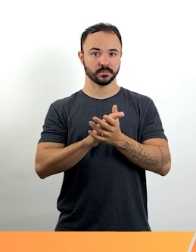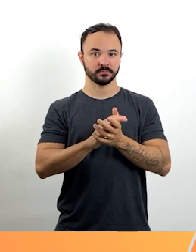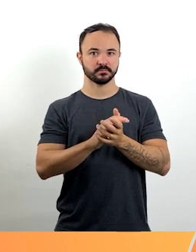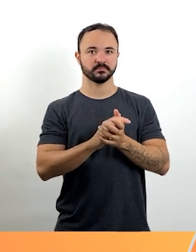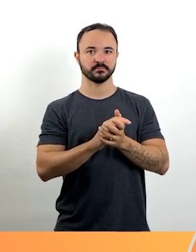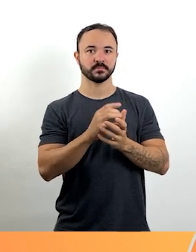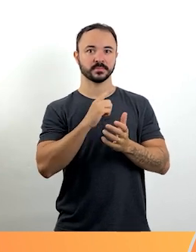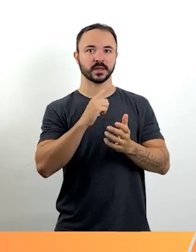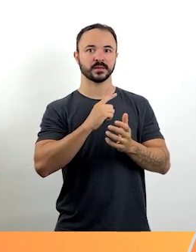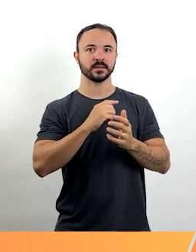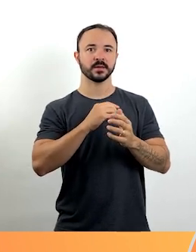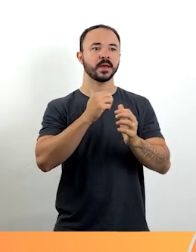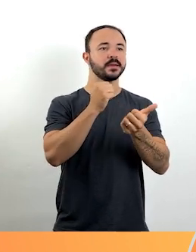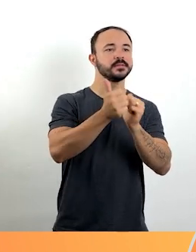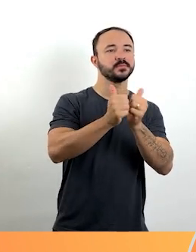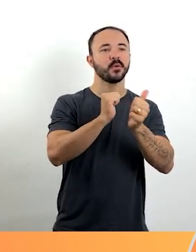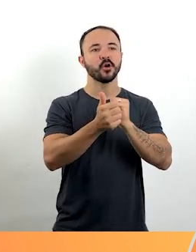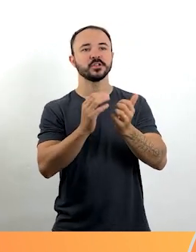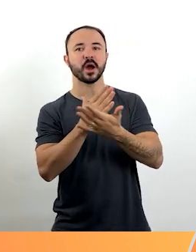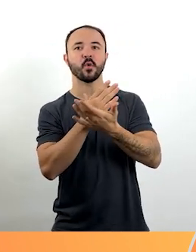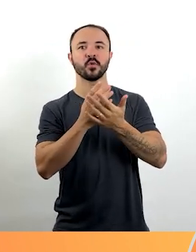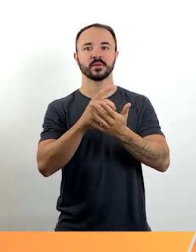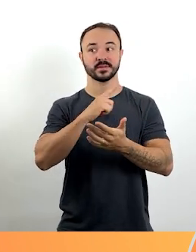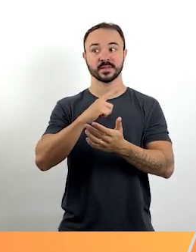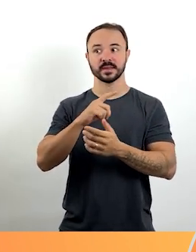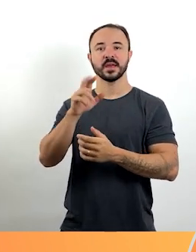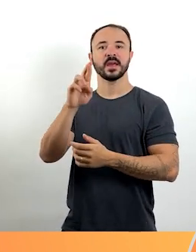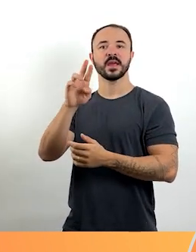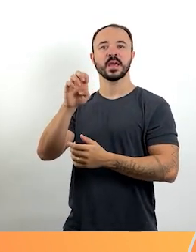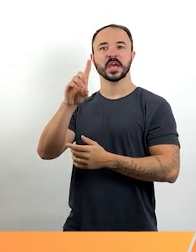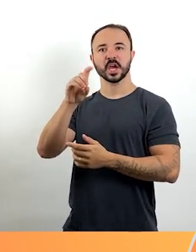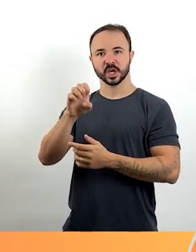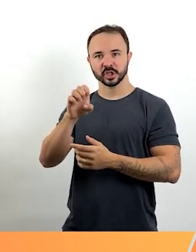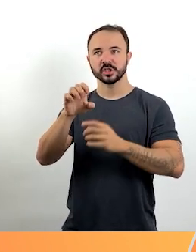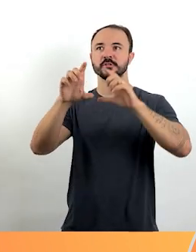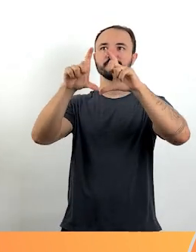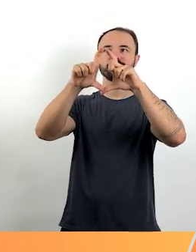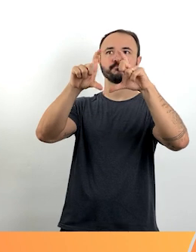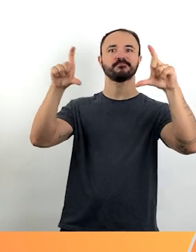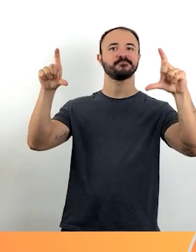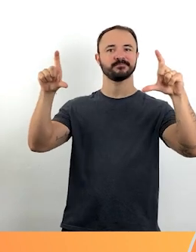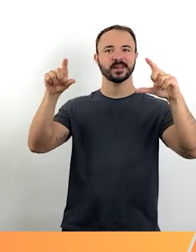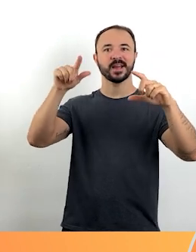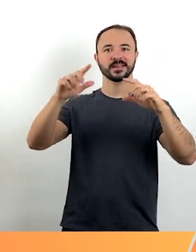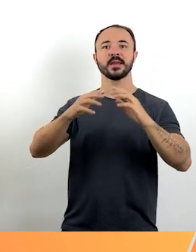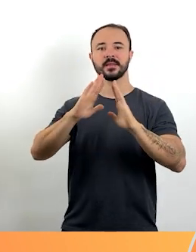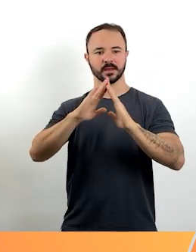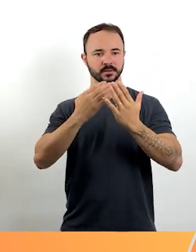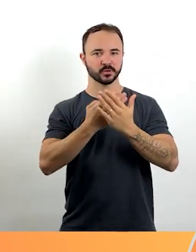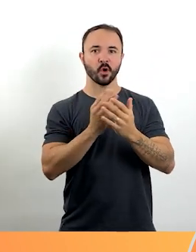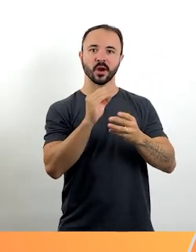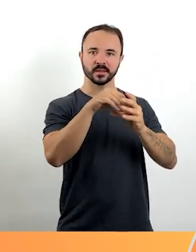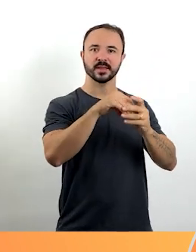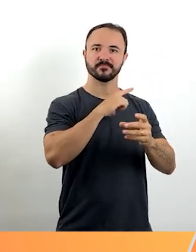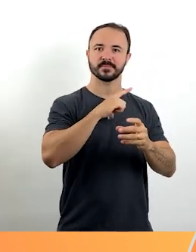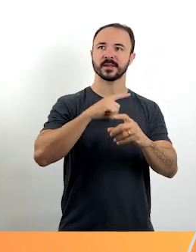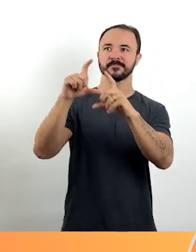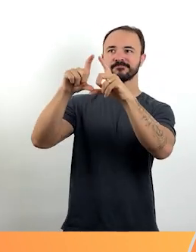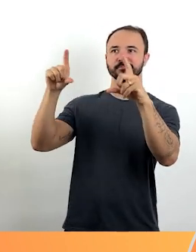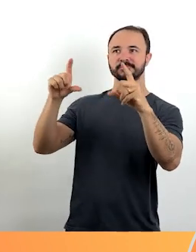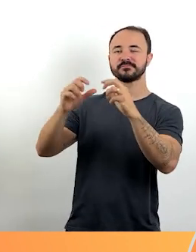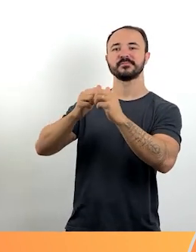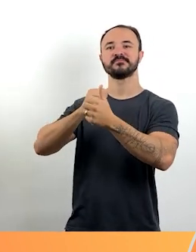esportes de rede, parede, campo, taco, combate oferecidos pela escola, usando as